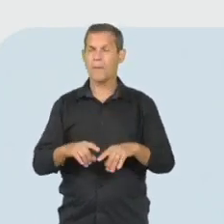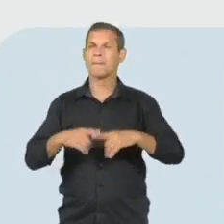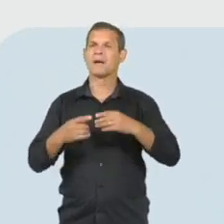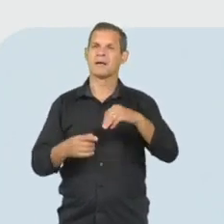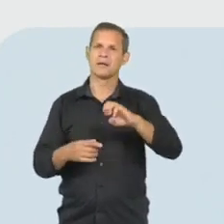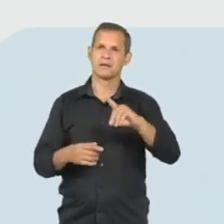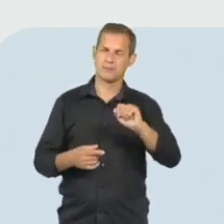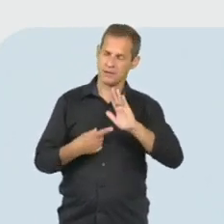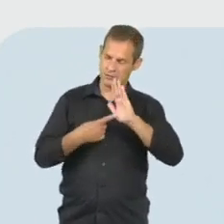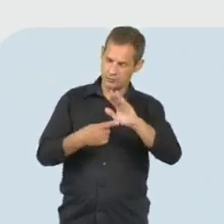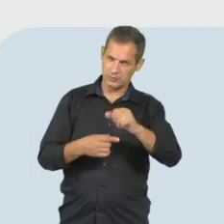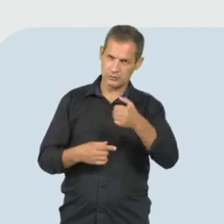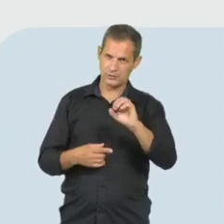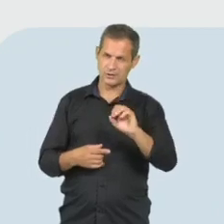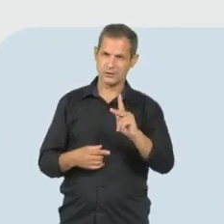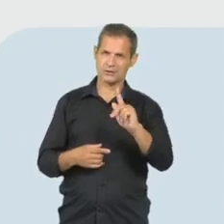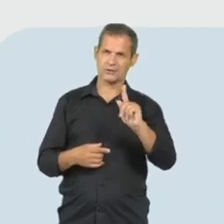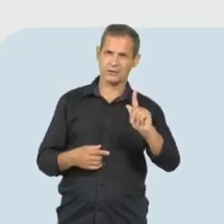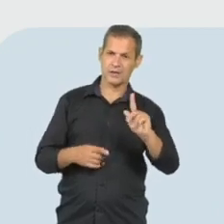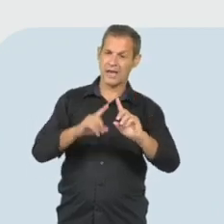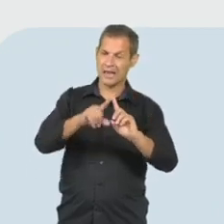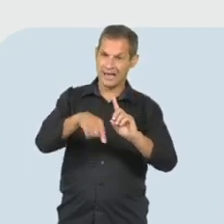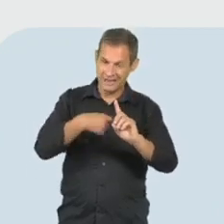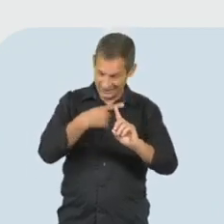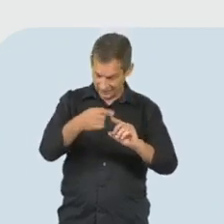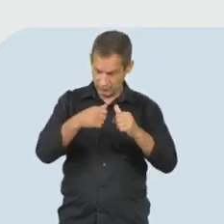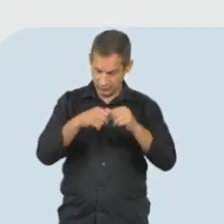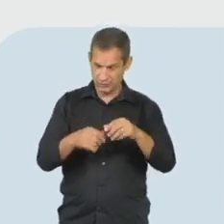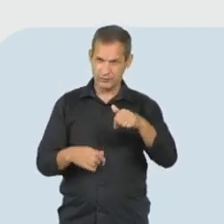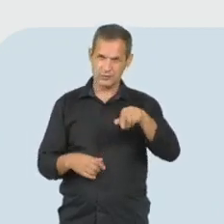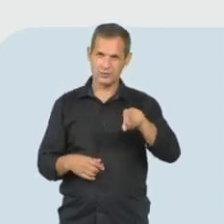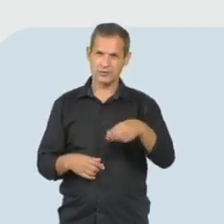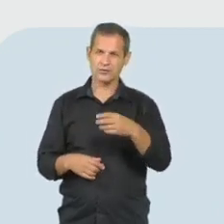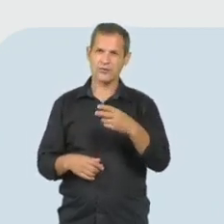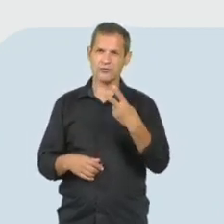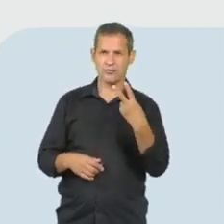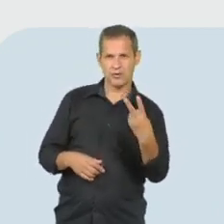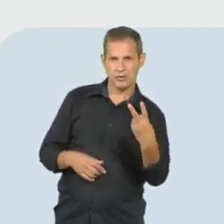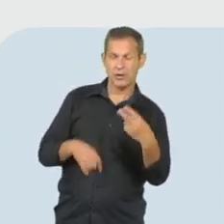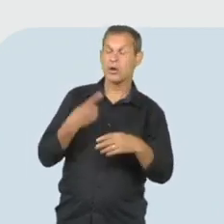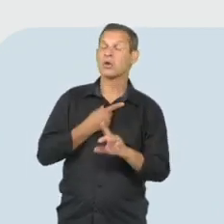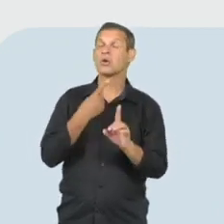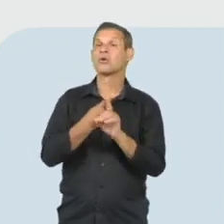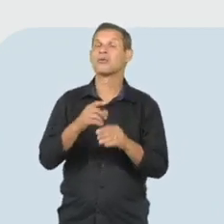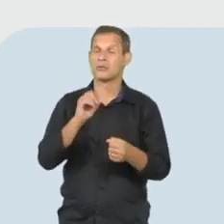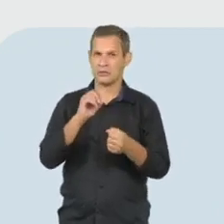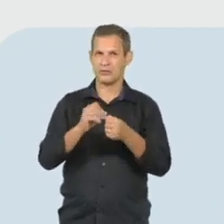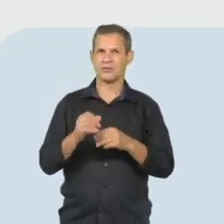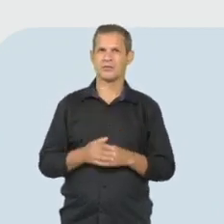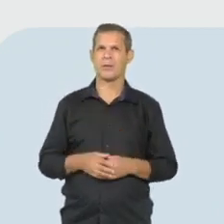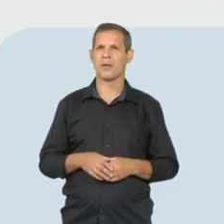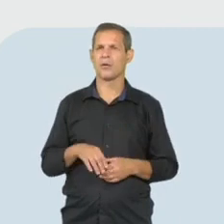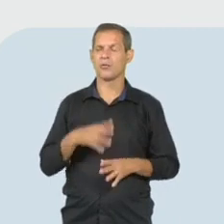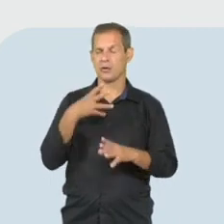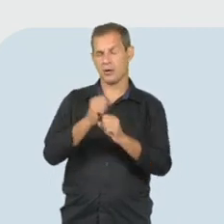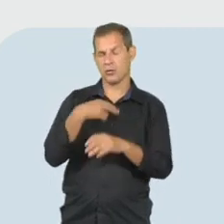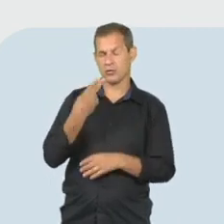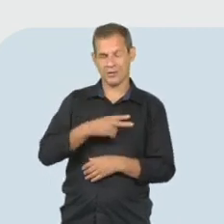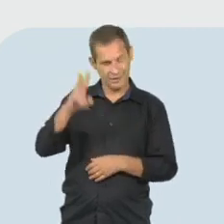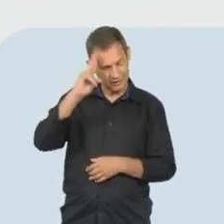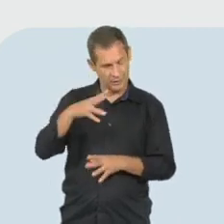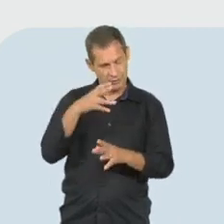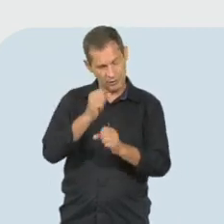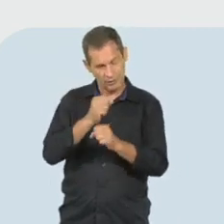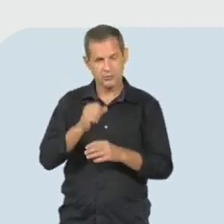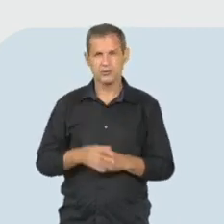média apresentada, os 80 quilos, e depois esse 7,2 que a gente encontrou fazendo o nosso cálculo. Lembra, a gente